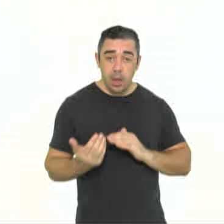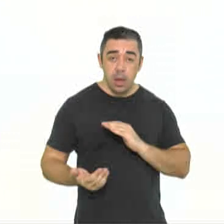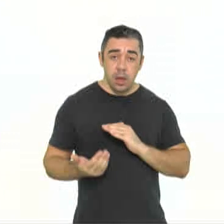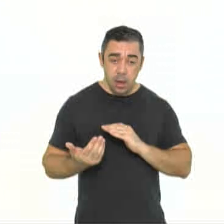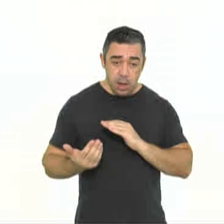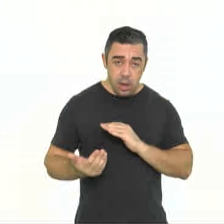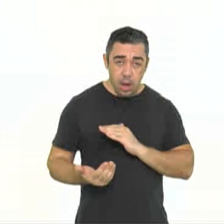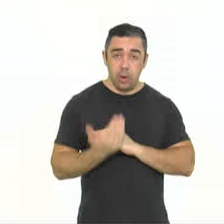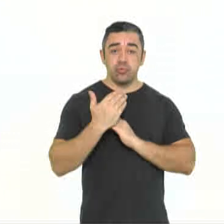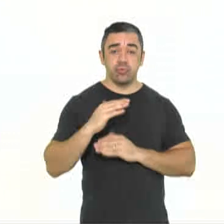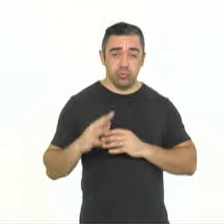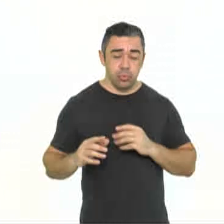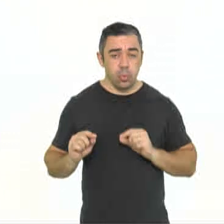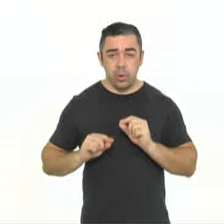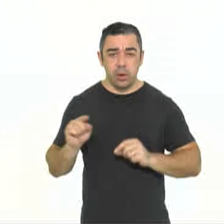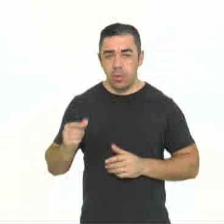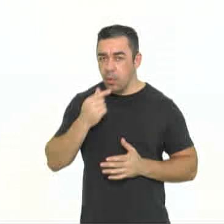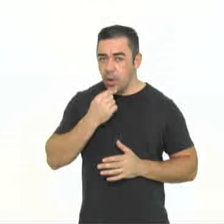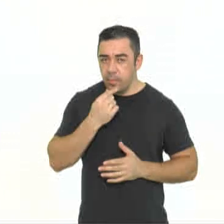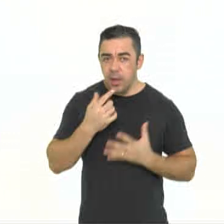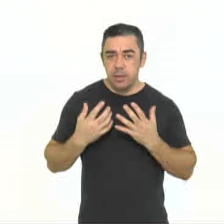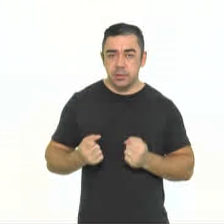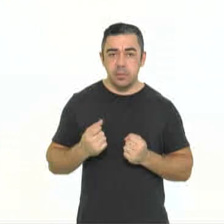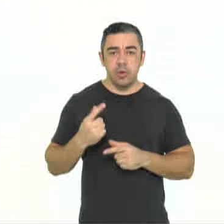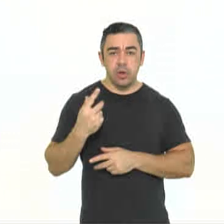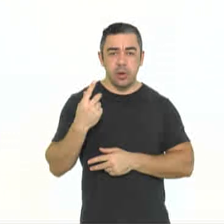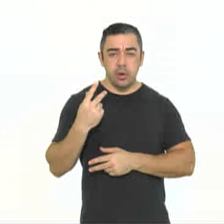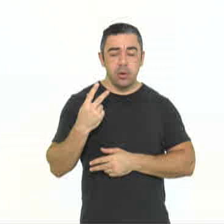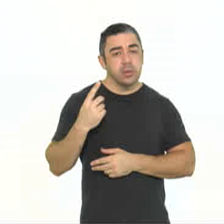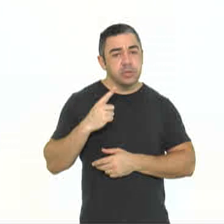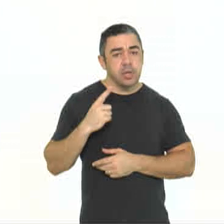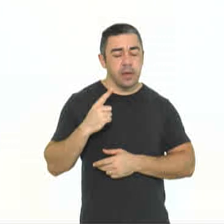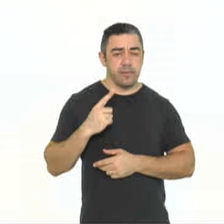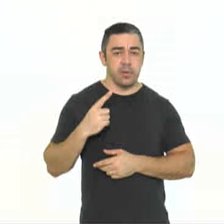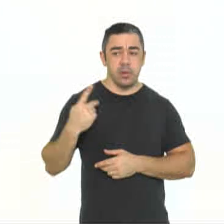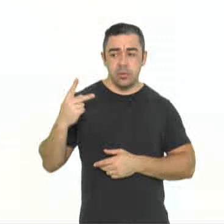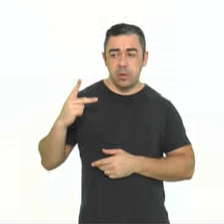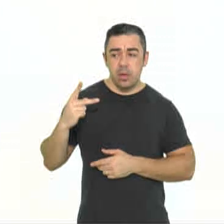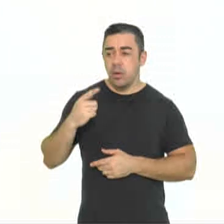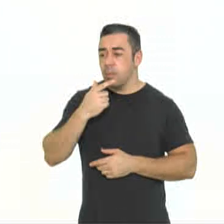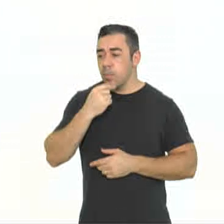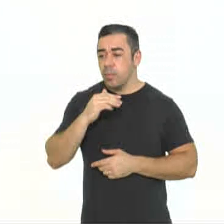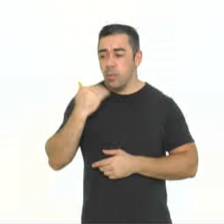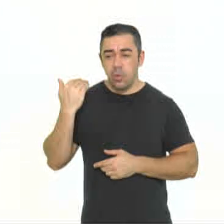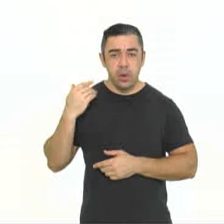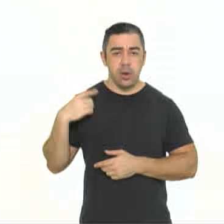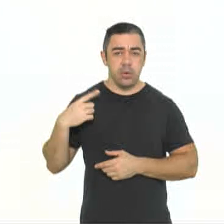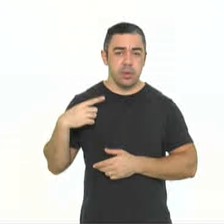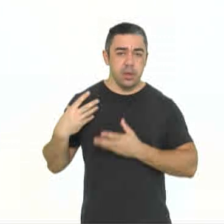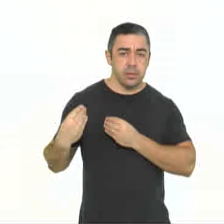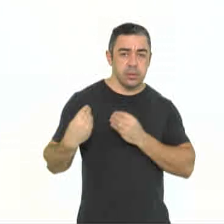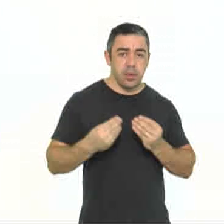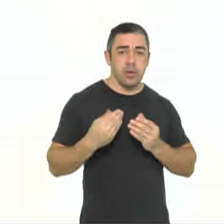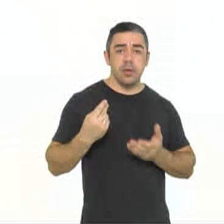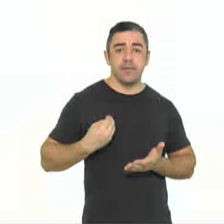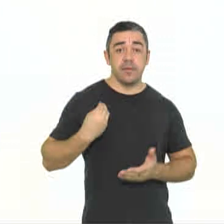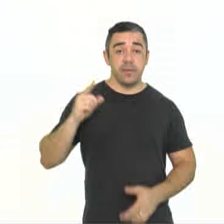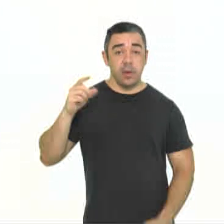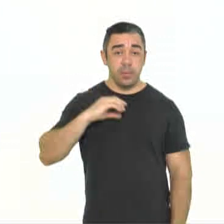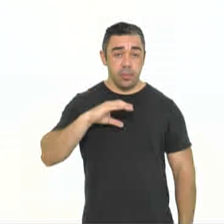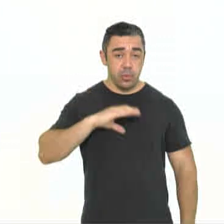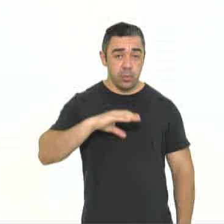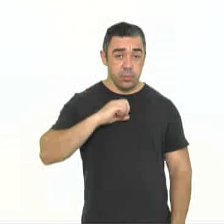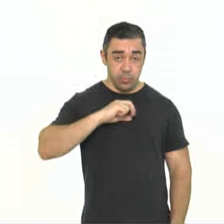isso o fato de vir ele a receber uma herança de um seu parente esquecido que vivia em Portugal. O